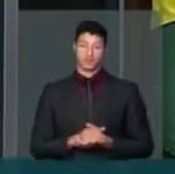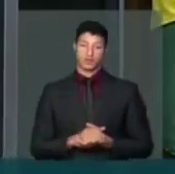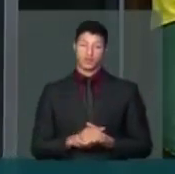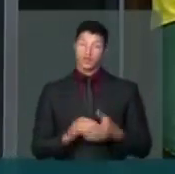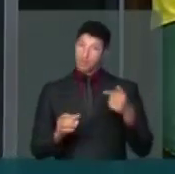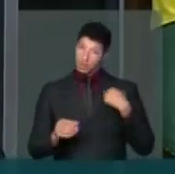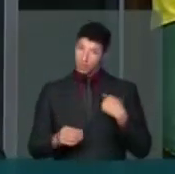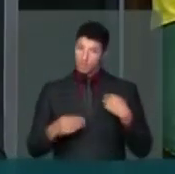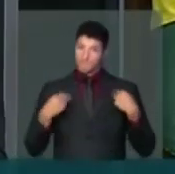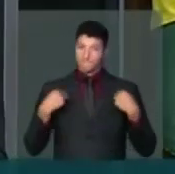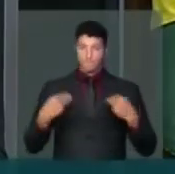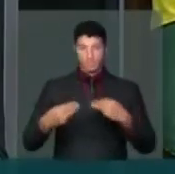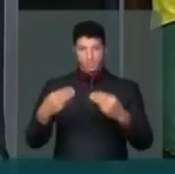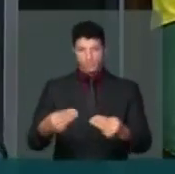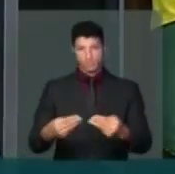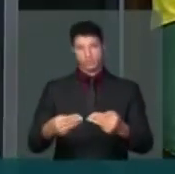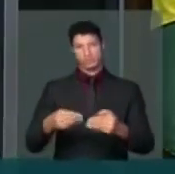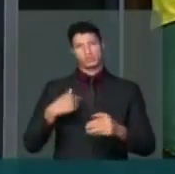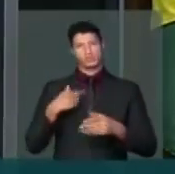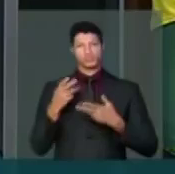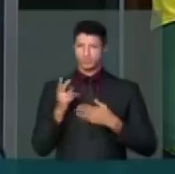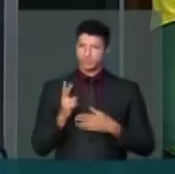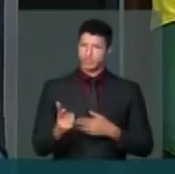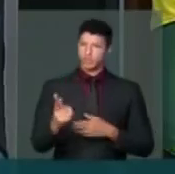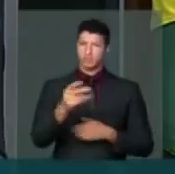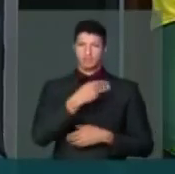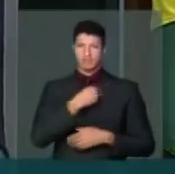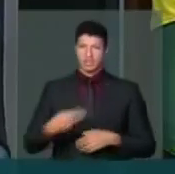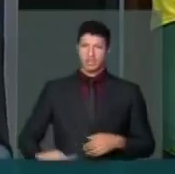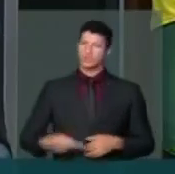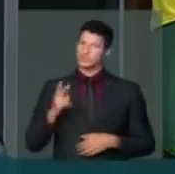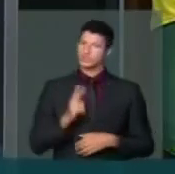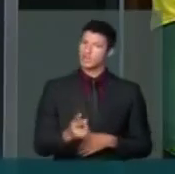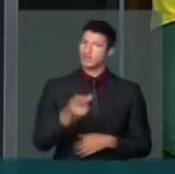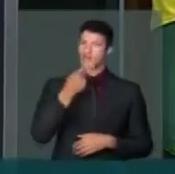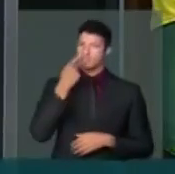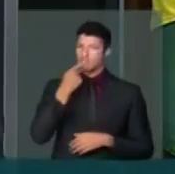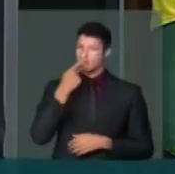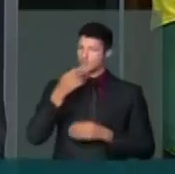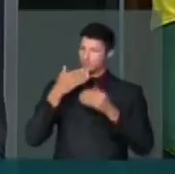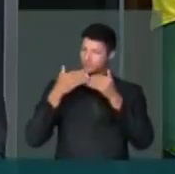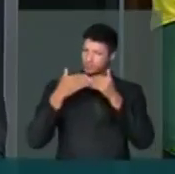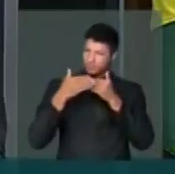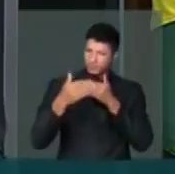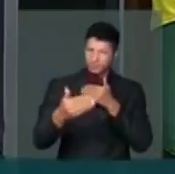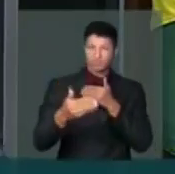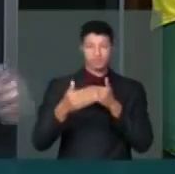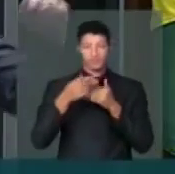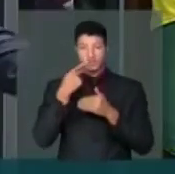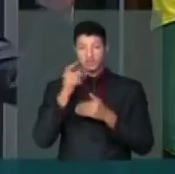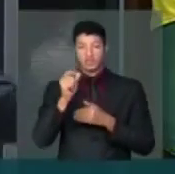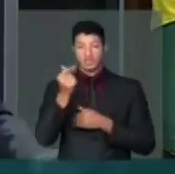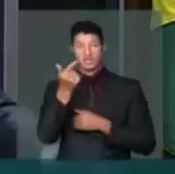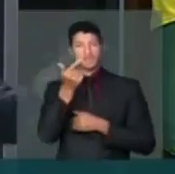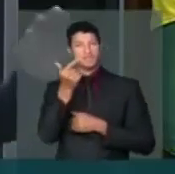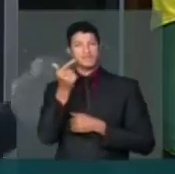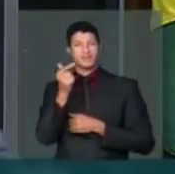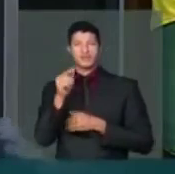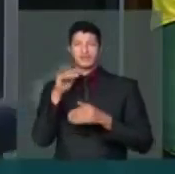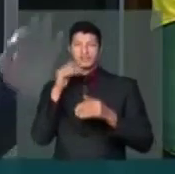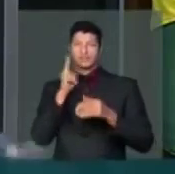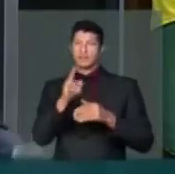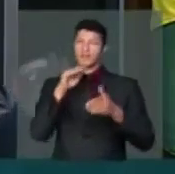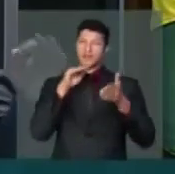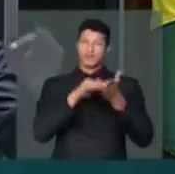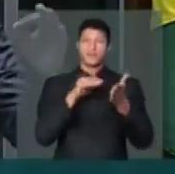Como ministro, procurem uma declaração minha que não tenha sido